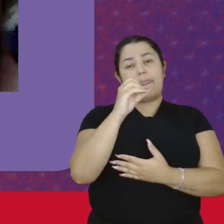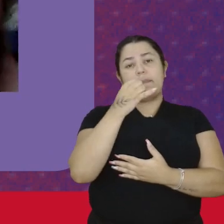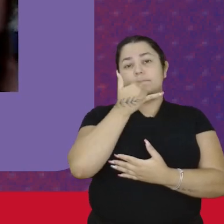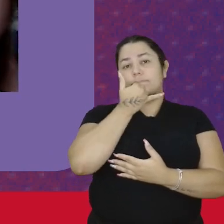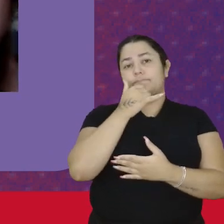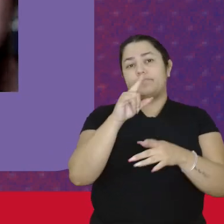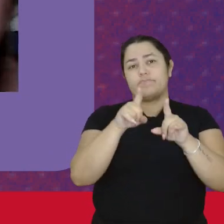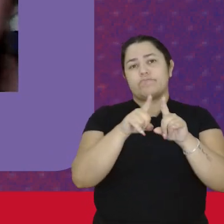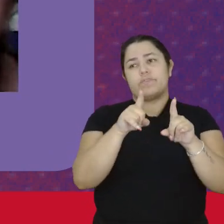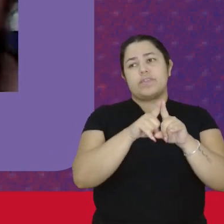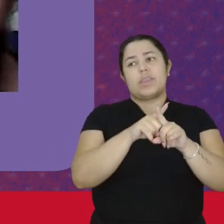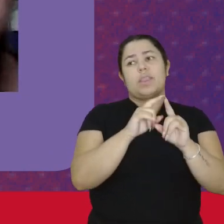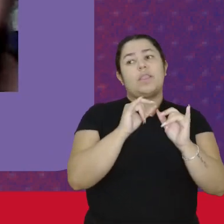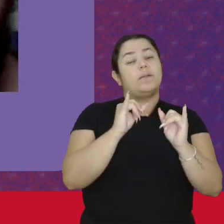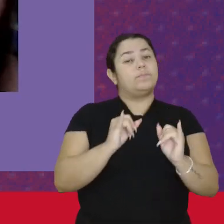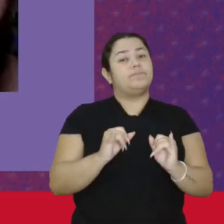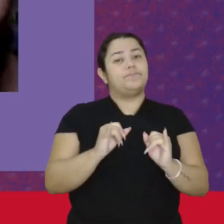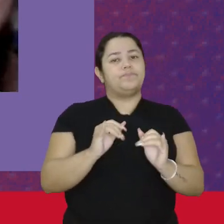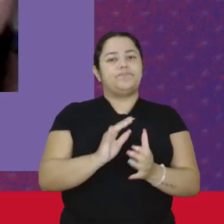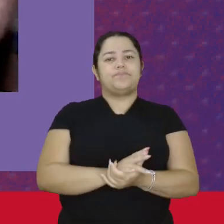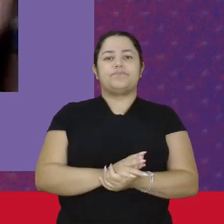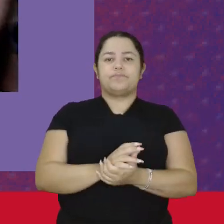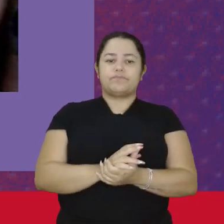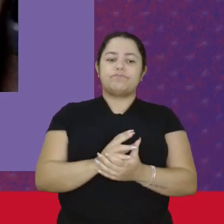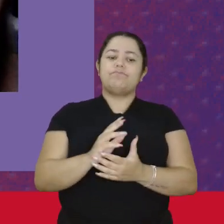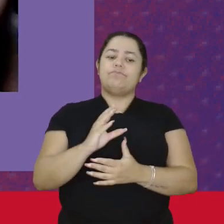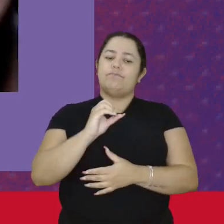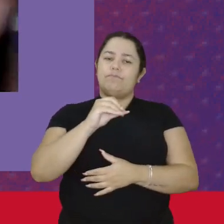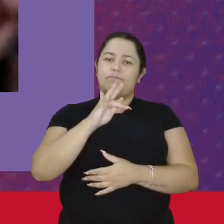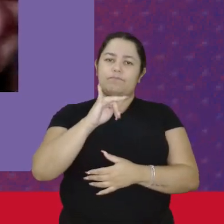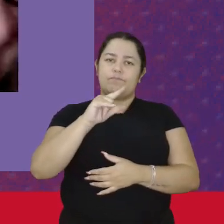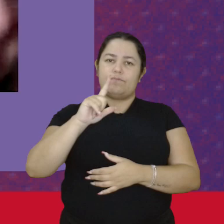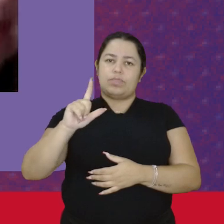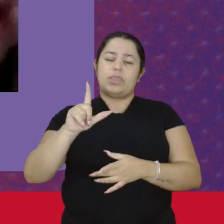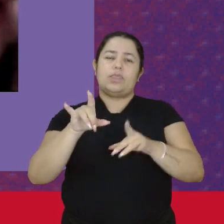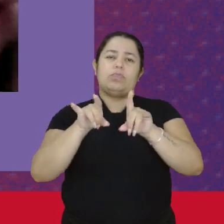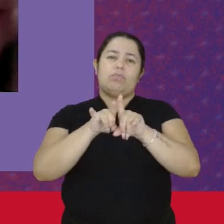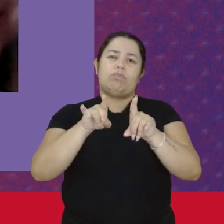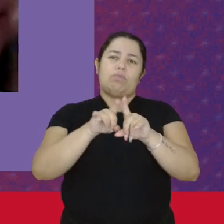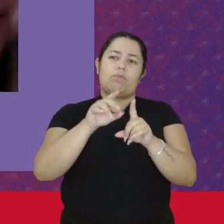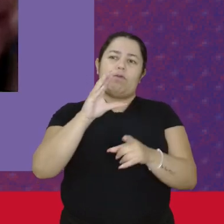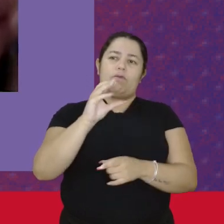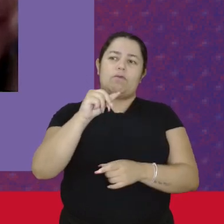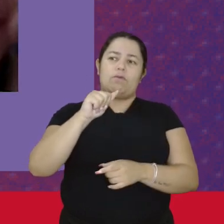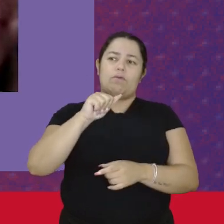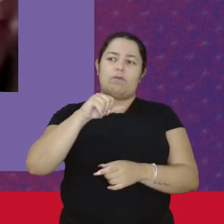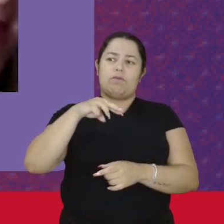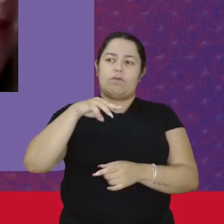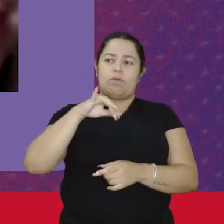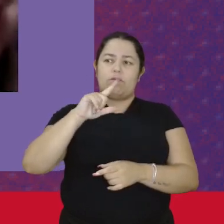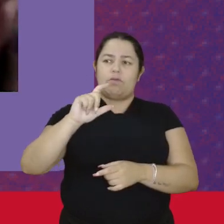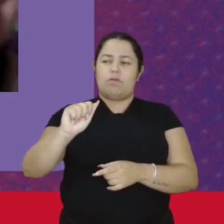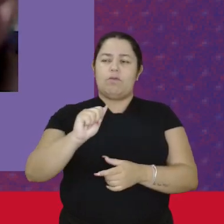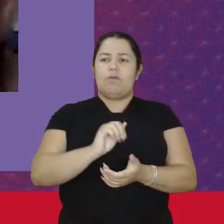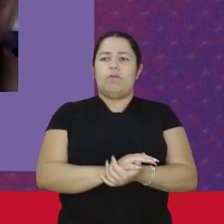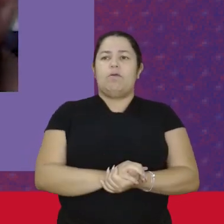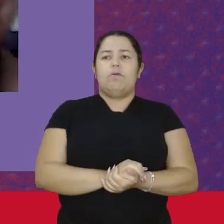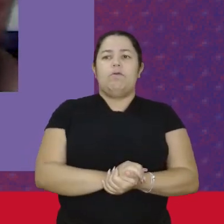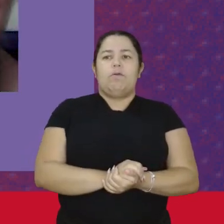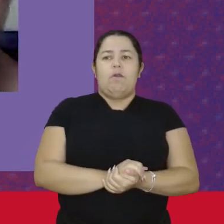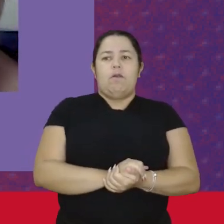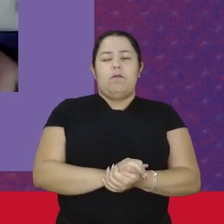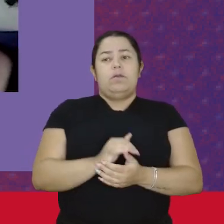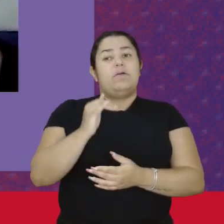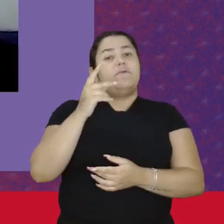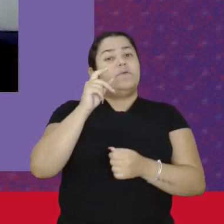figura na imprensa oficial, digamos assim, né, que é a Carmen da Silva. Né, que ela vai